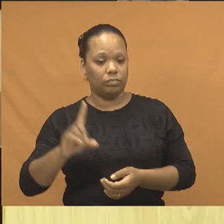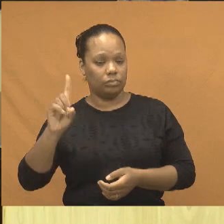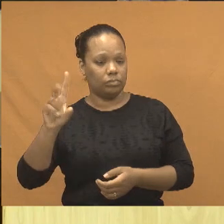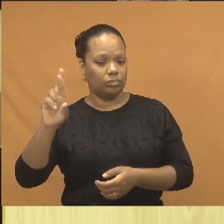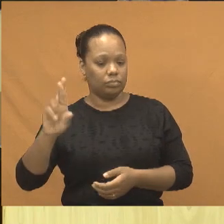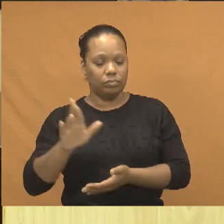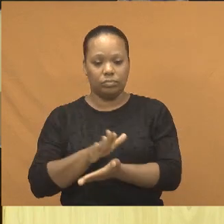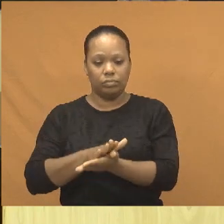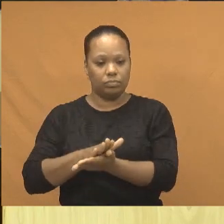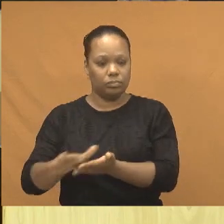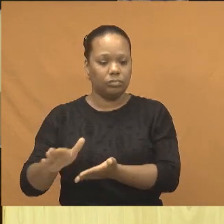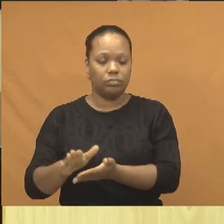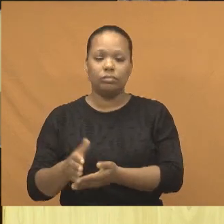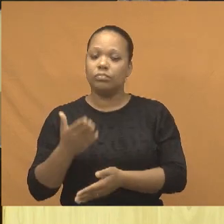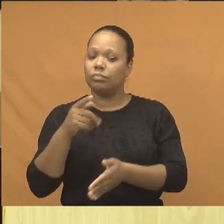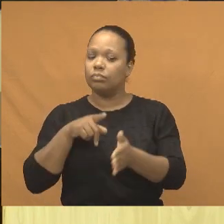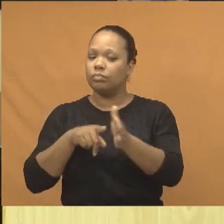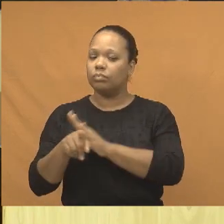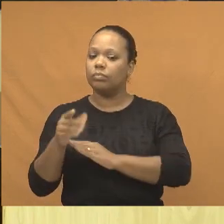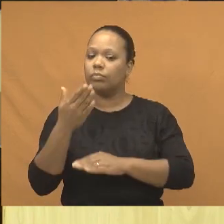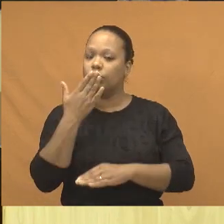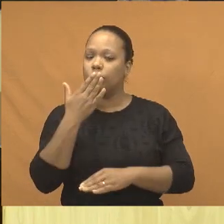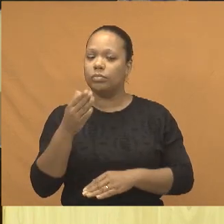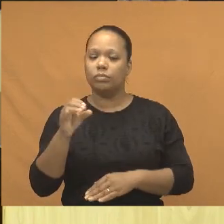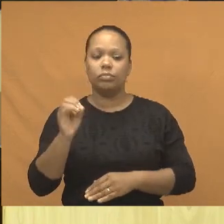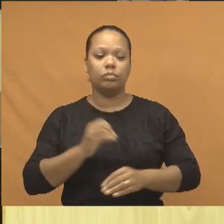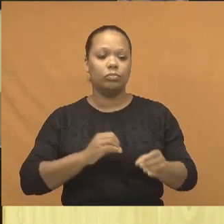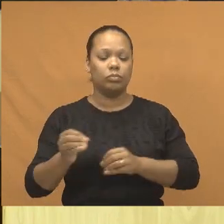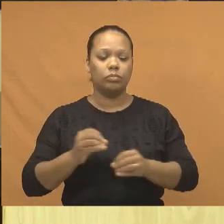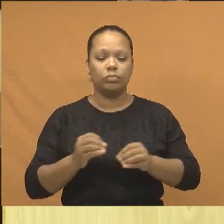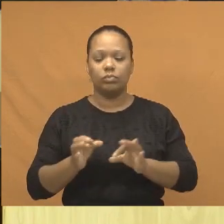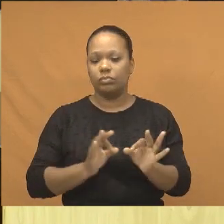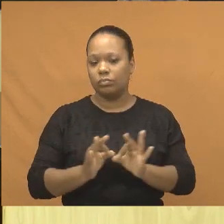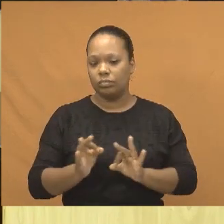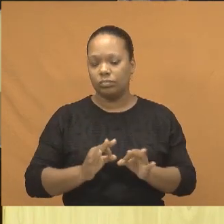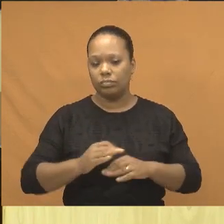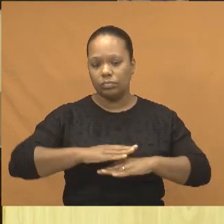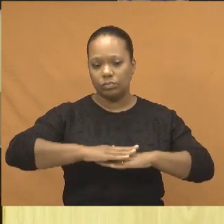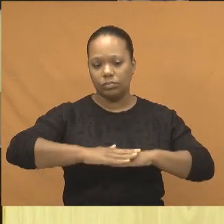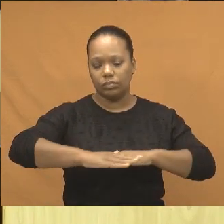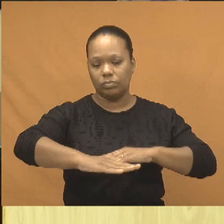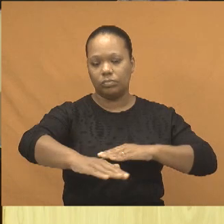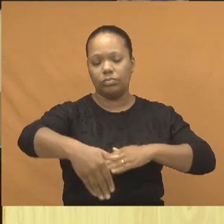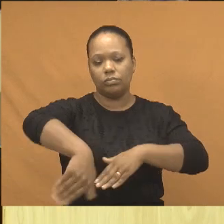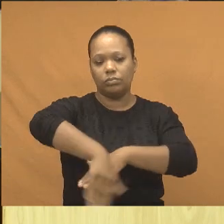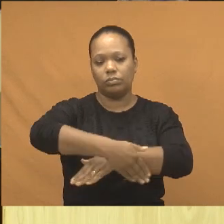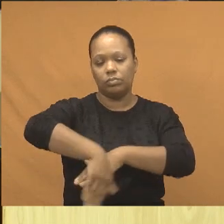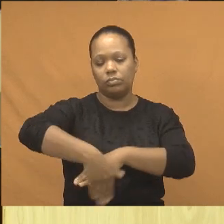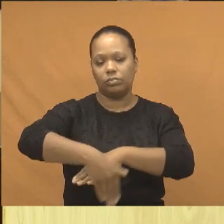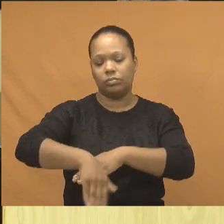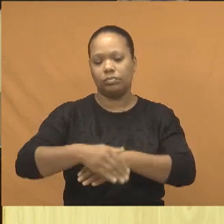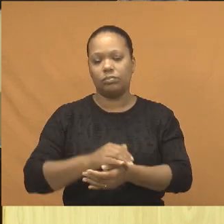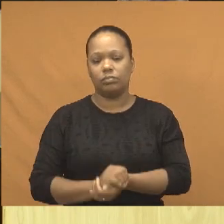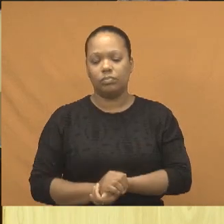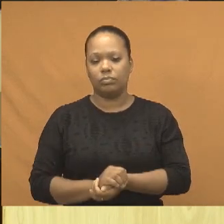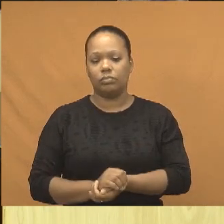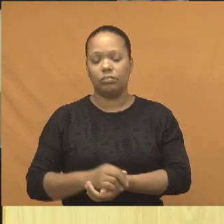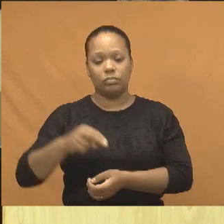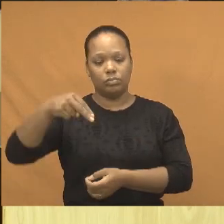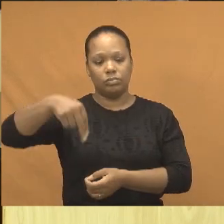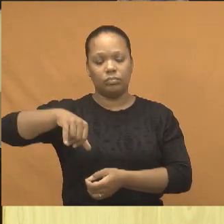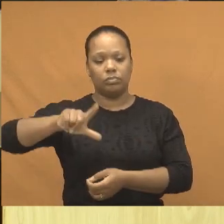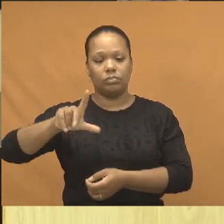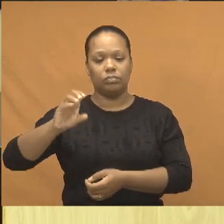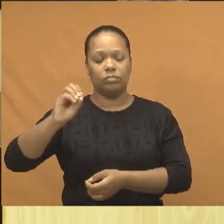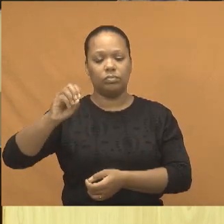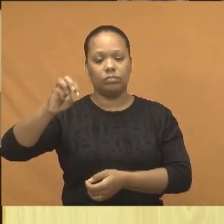DER solicitando informações acerca de obra de conservação rodoviária de rotina na rodovia Nilo